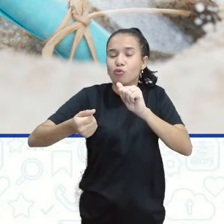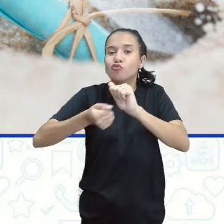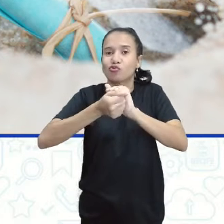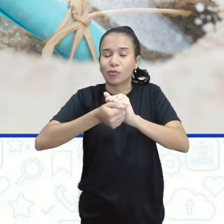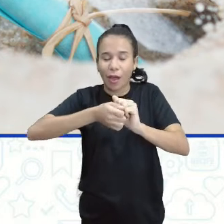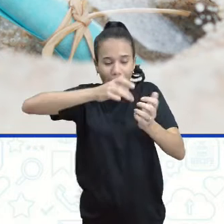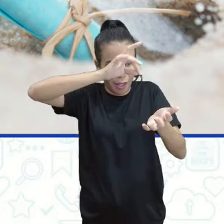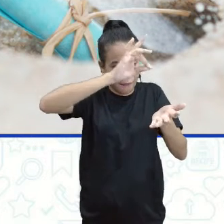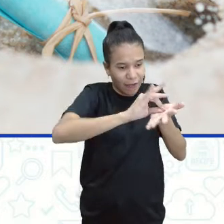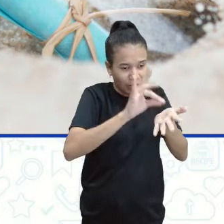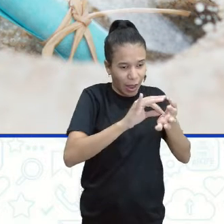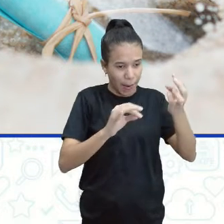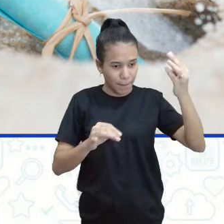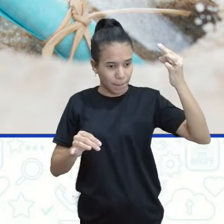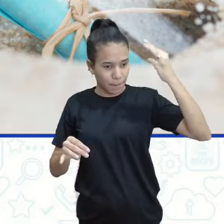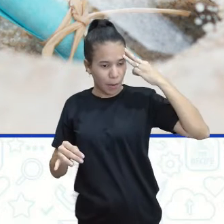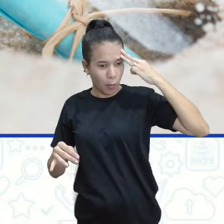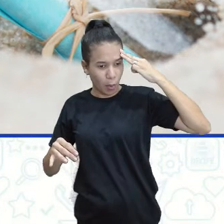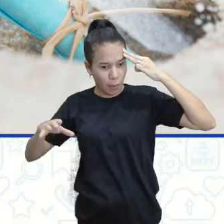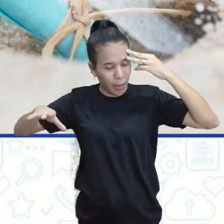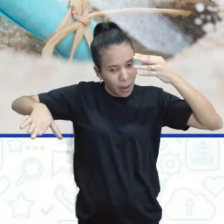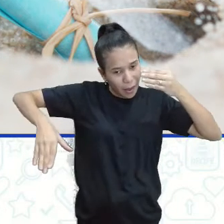isso em um relato coeso, né?